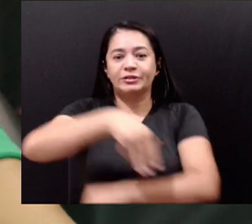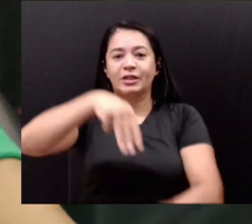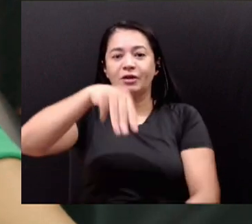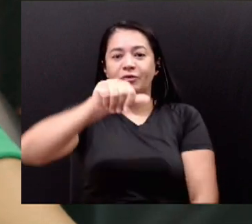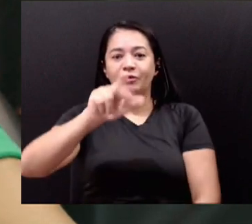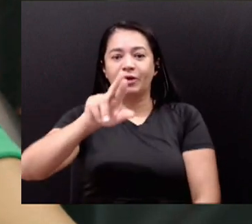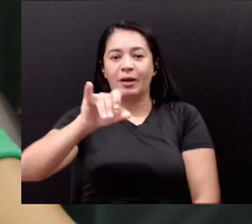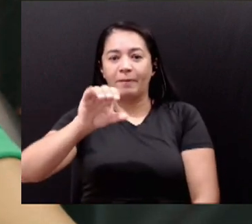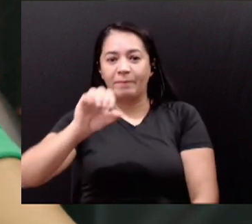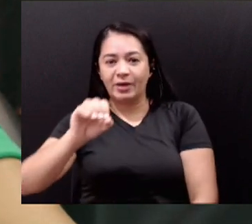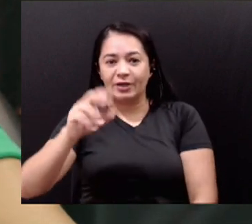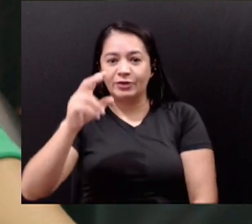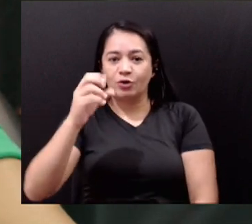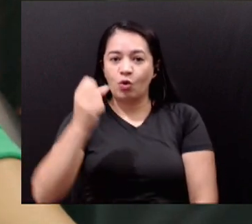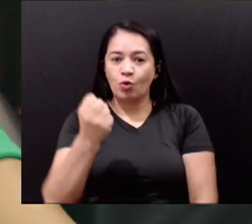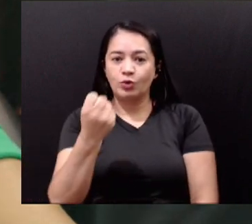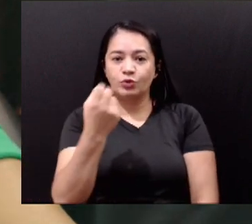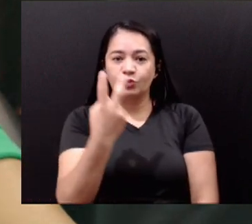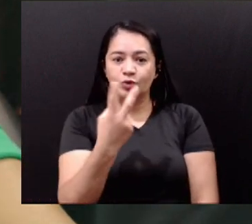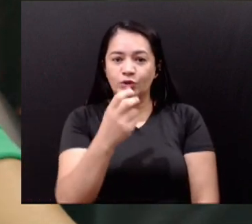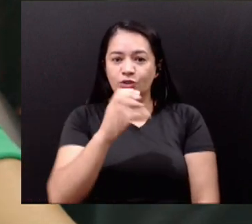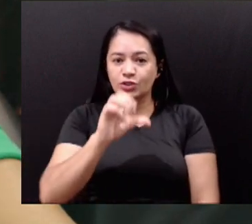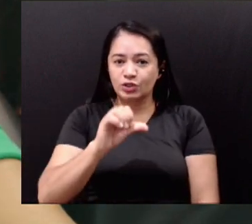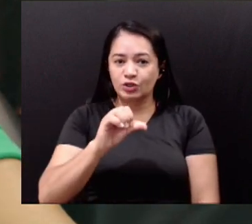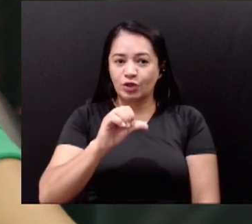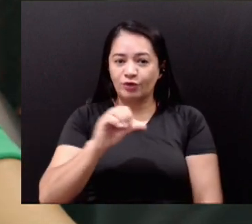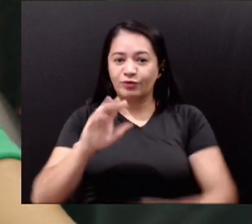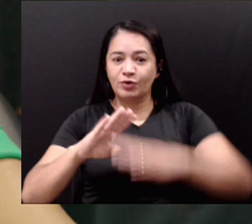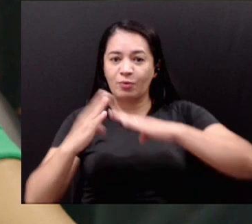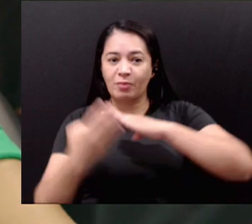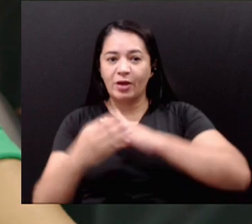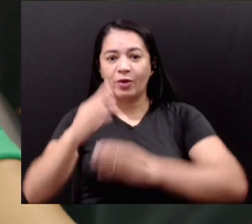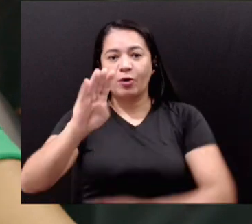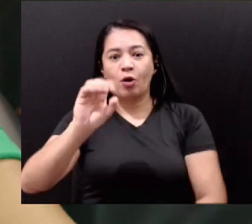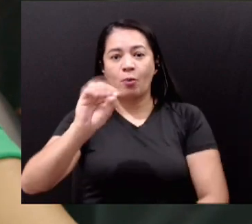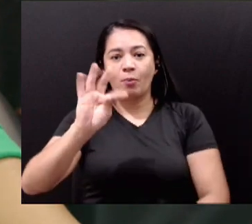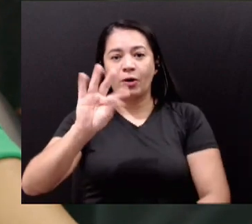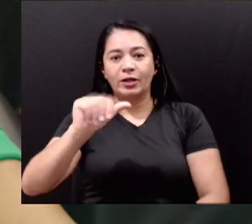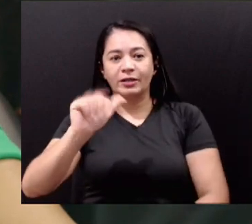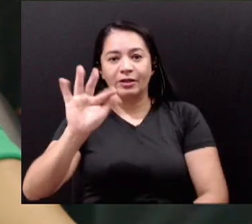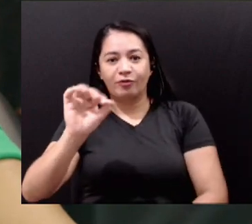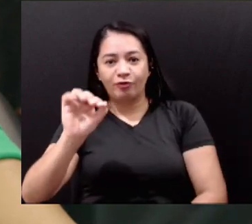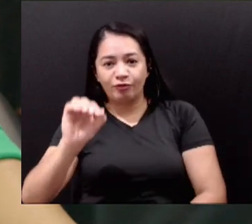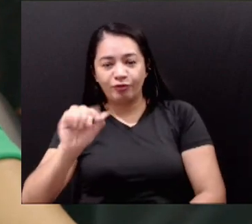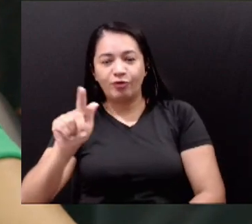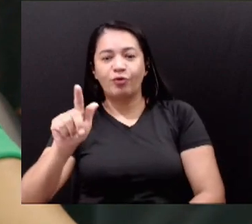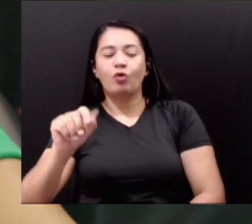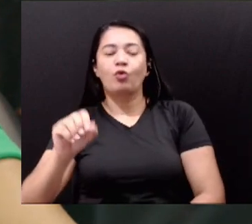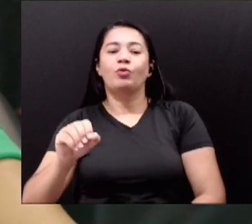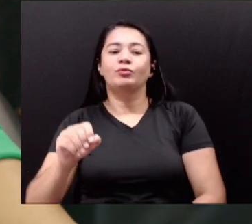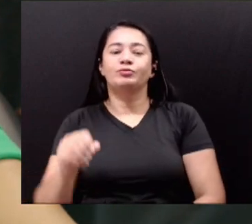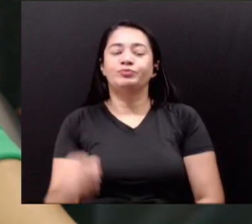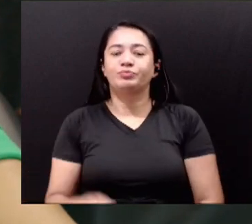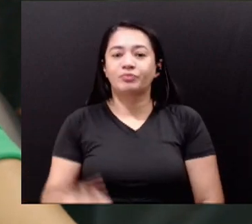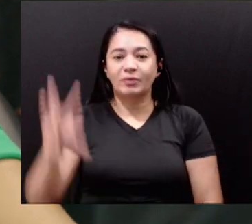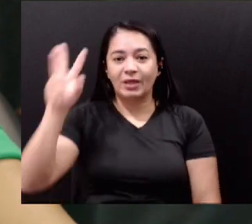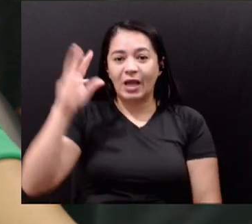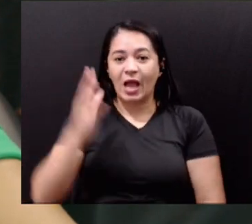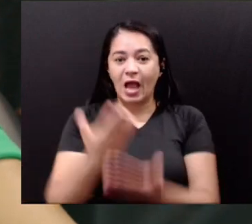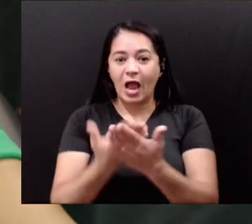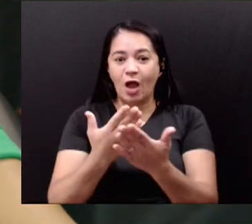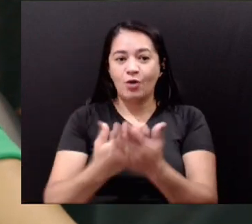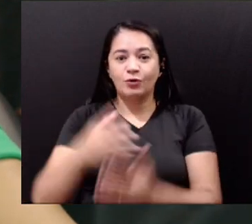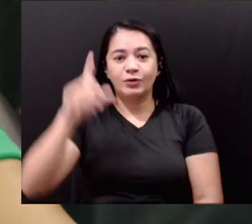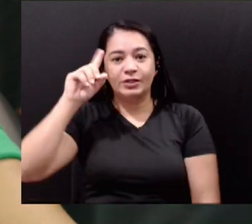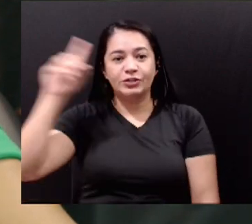bairro Botafogo, com aulas às terças e quintas, entre 8 e 11h30, tá? 8 da manhã e 11h30, e 1h30 da tarde